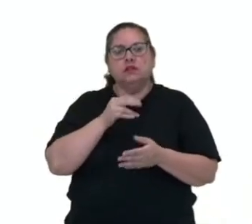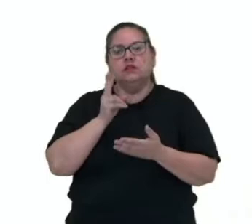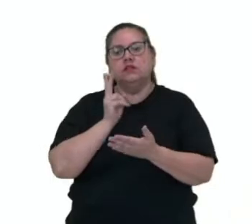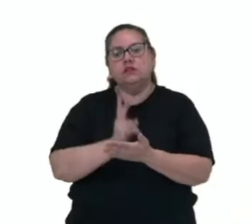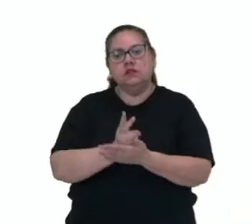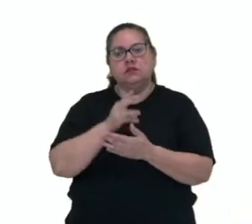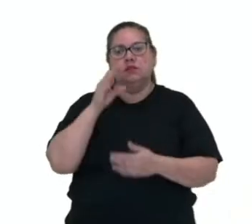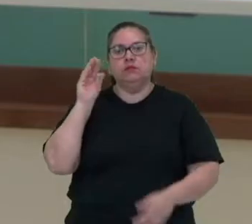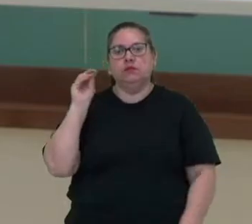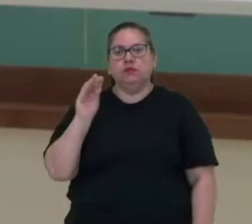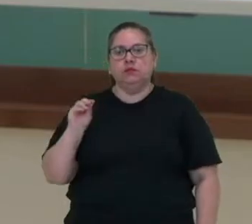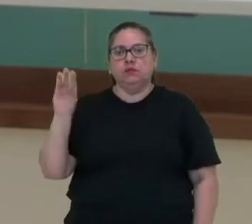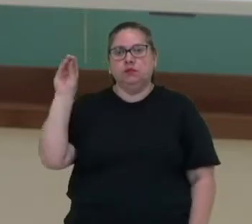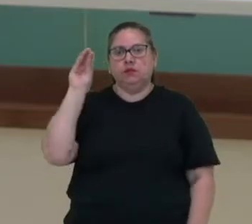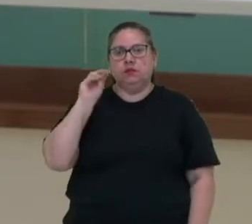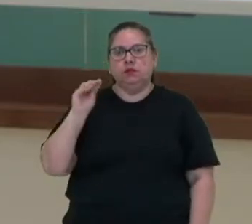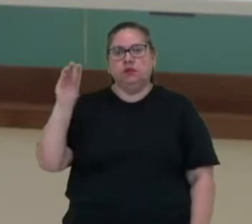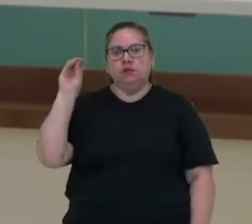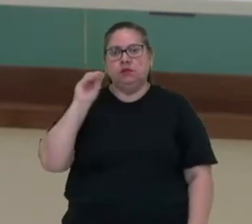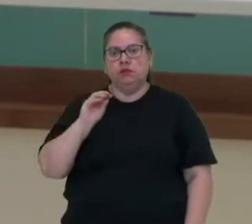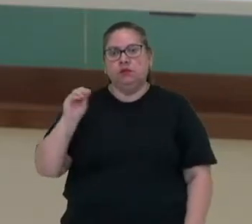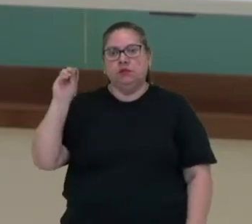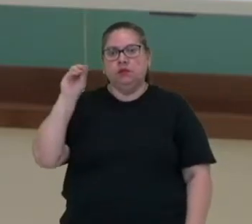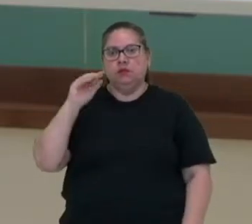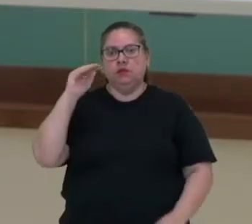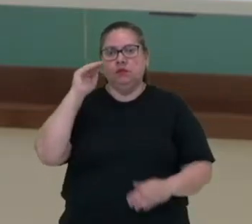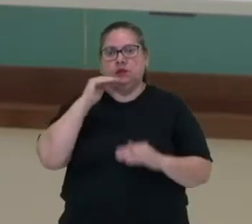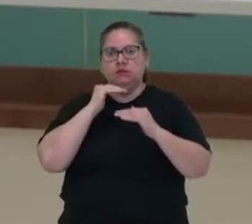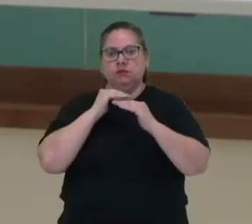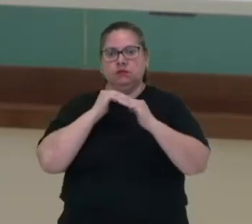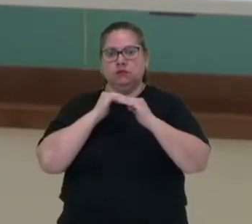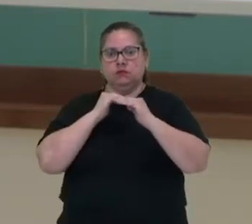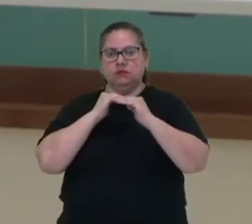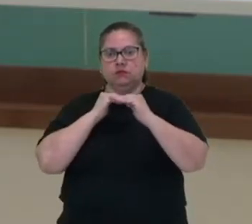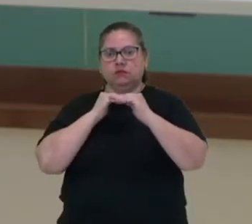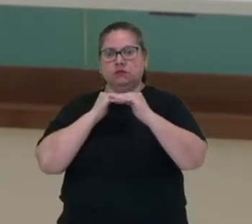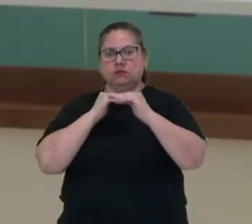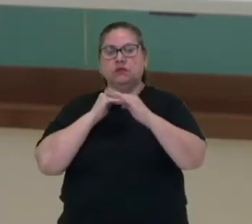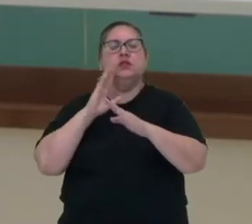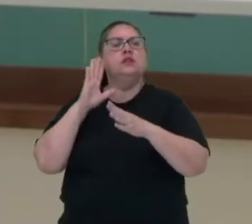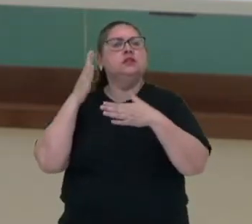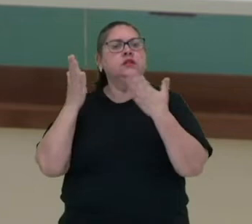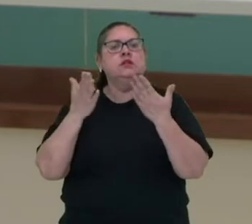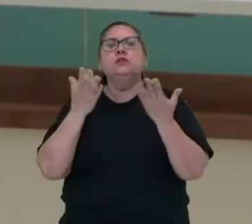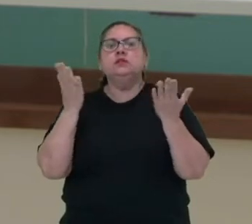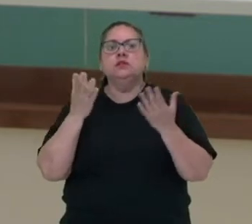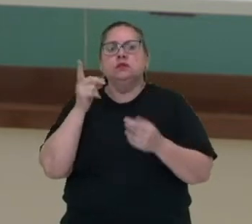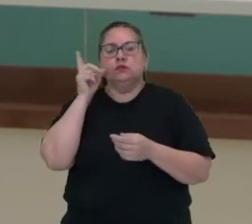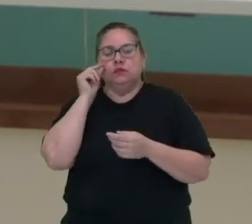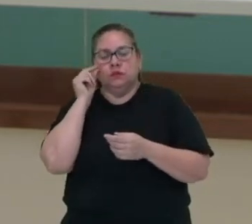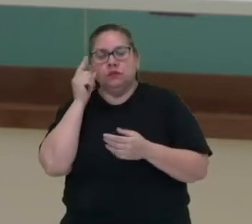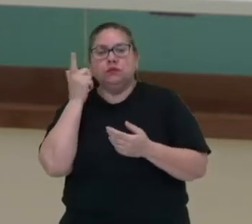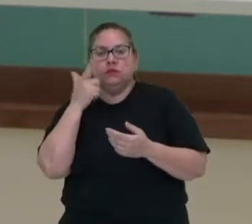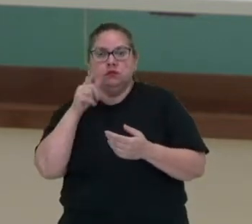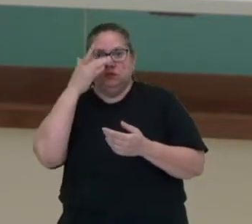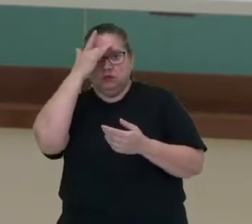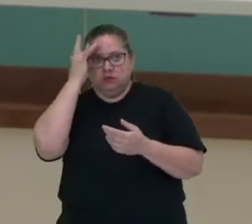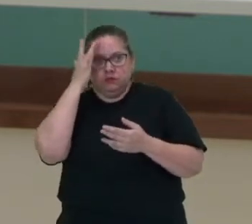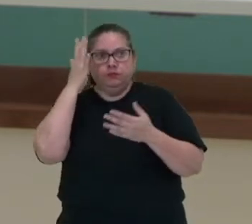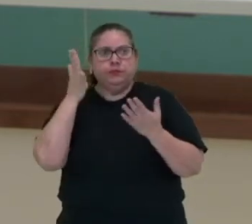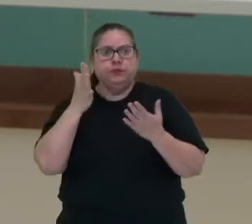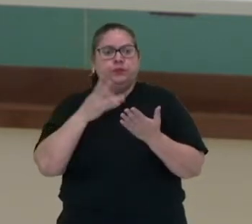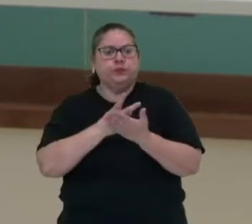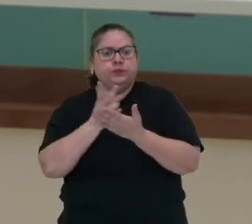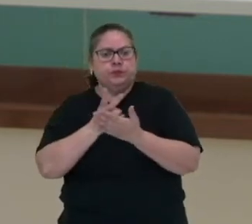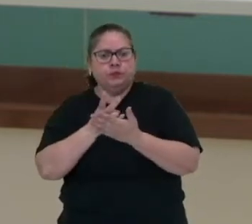sempre do mesmo jeitinho, sem mudar o tom da voz. Então, isso acaba provocando até sono, né?